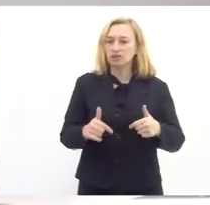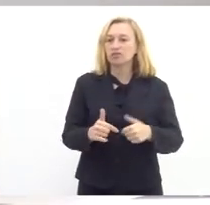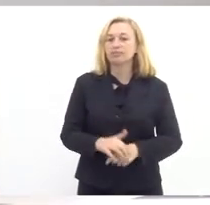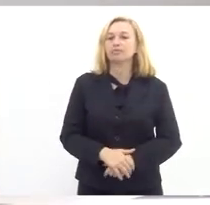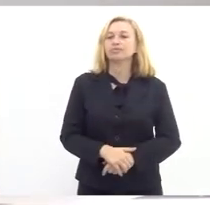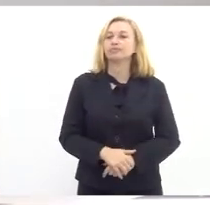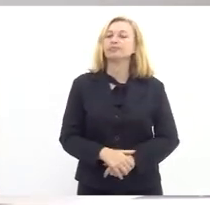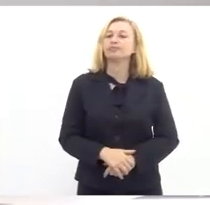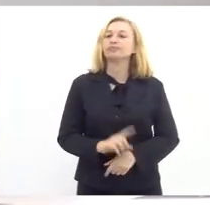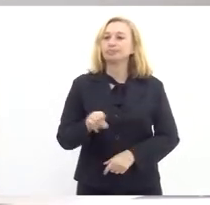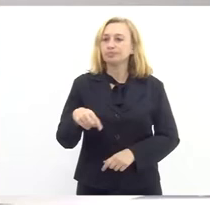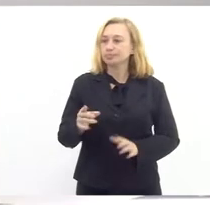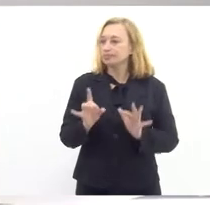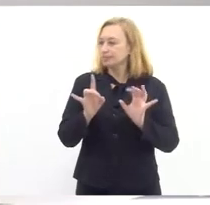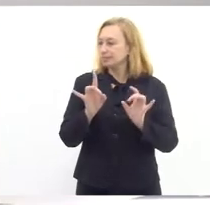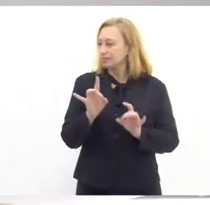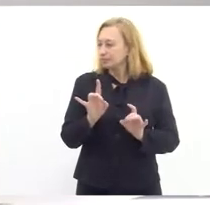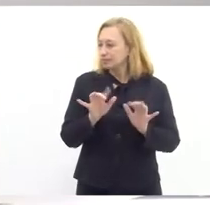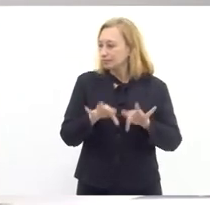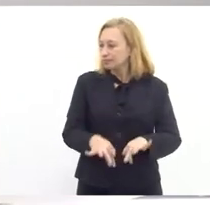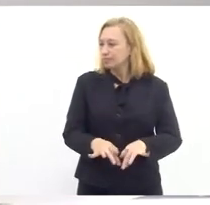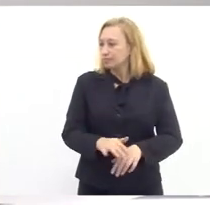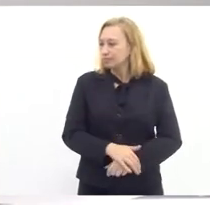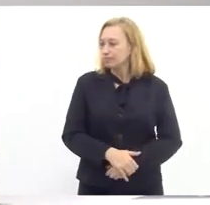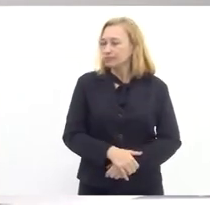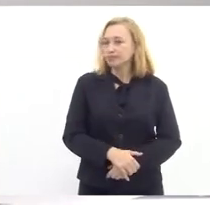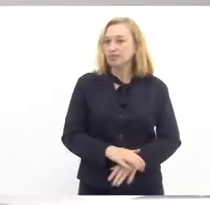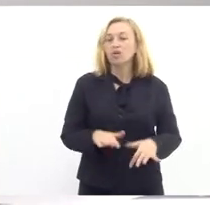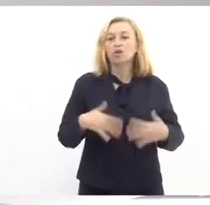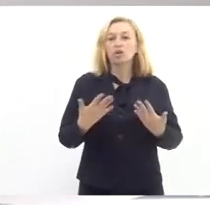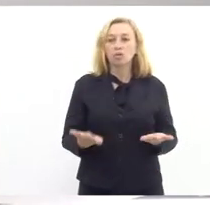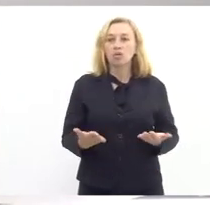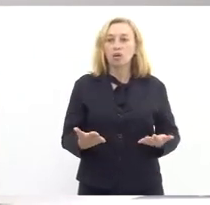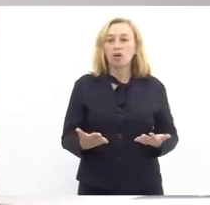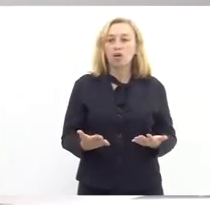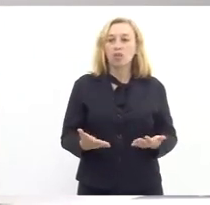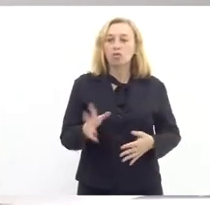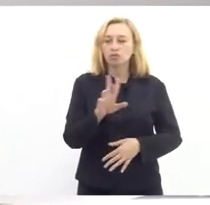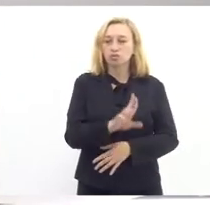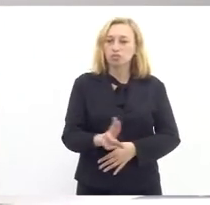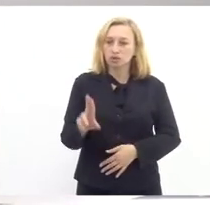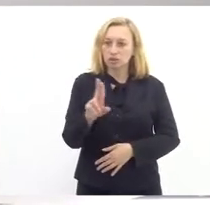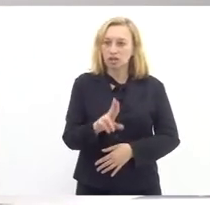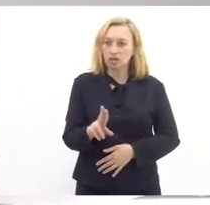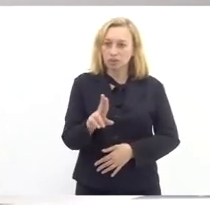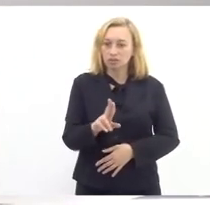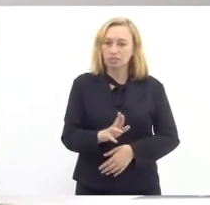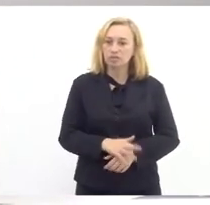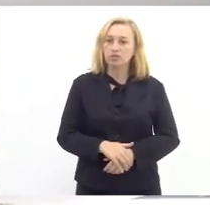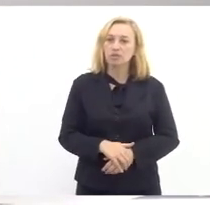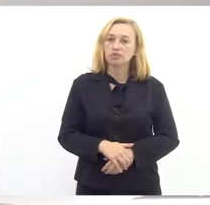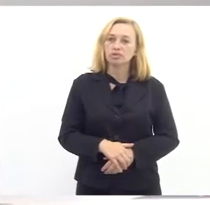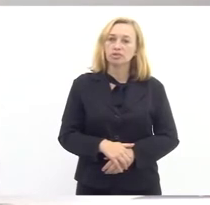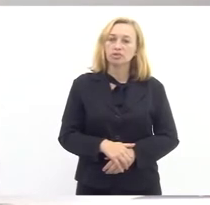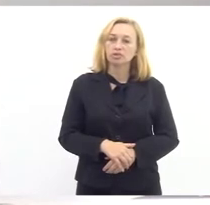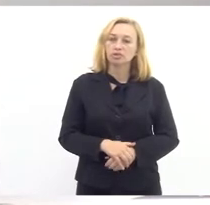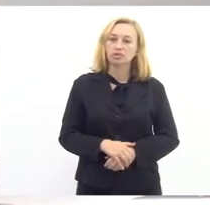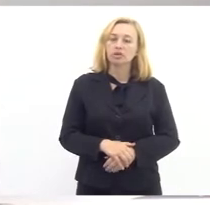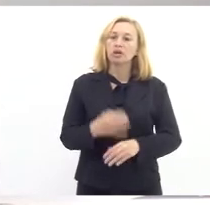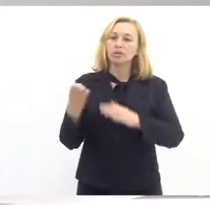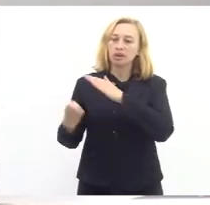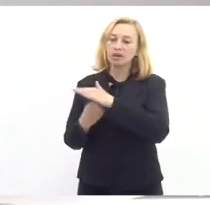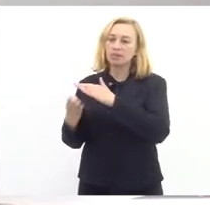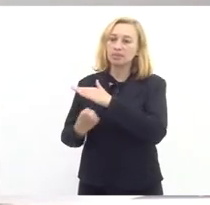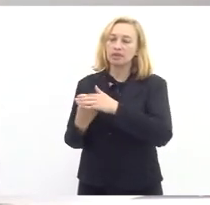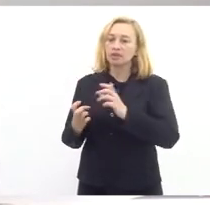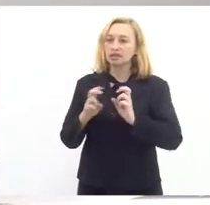E, para terminar, quais foram os parâmetros utilizados pela Supervia, aí vai para o